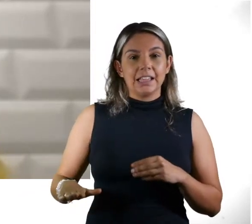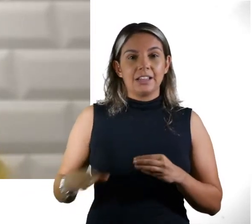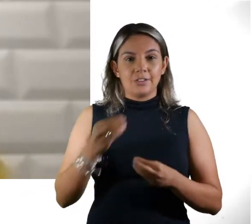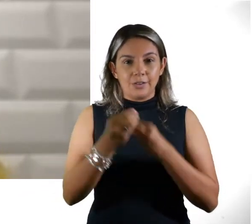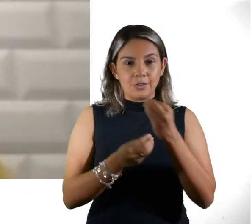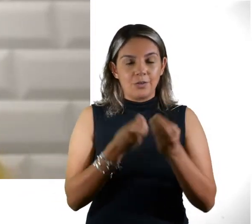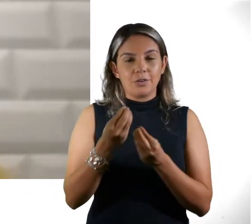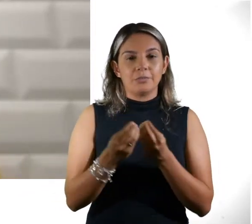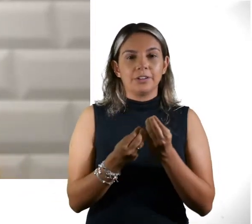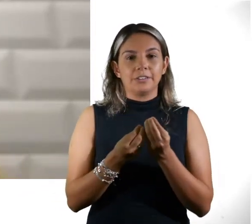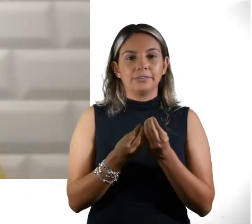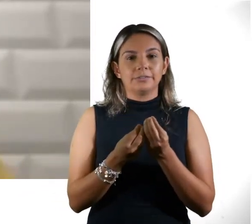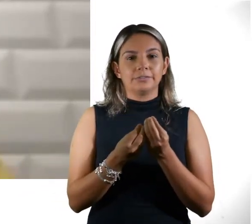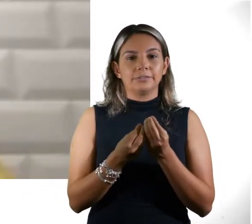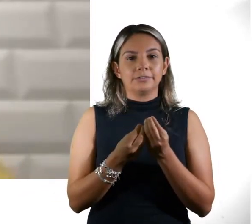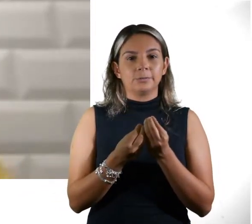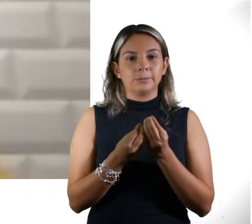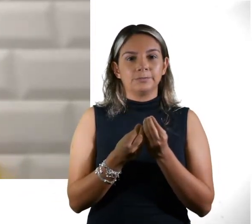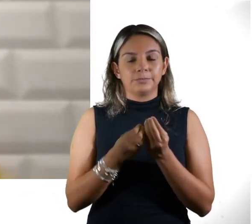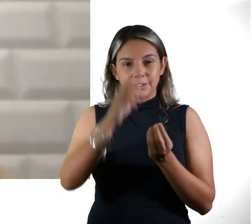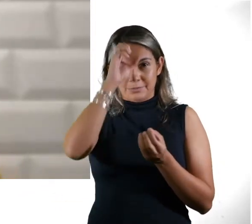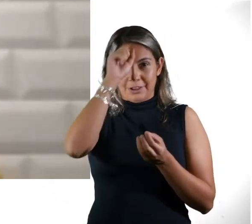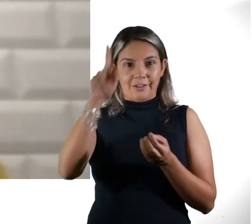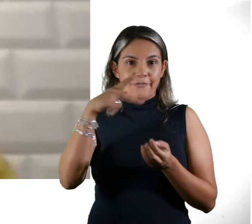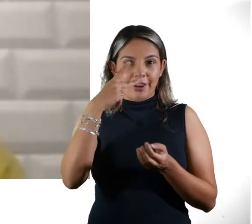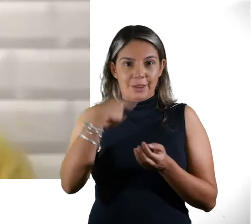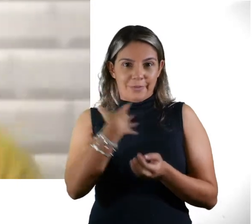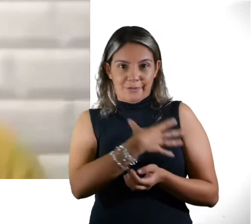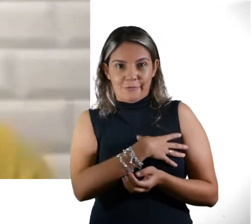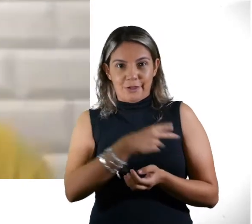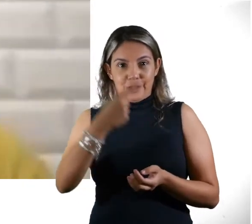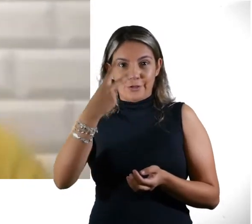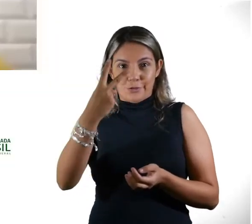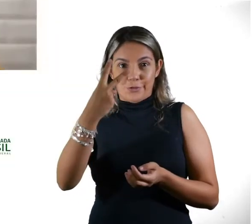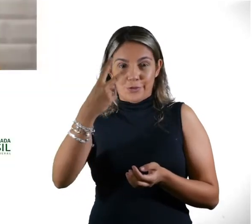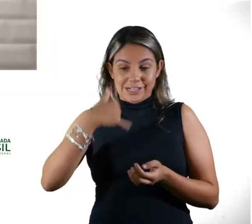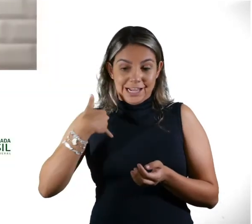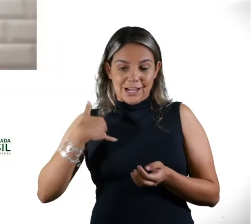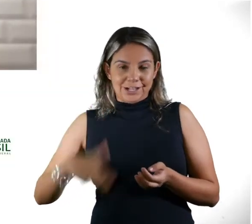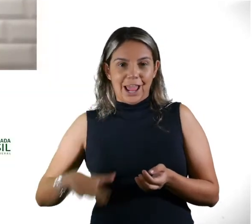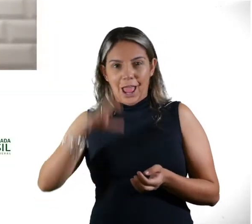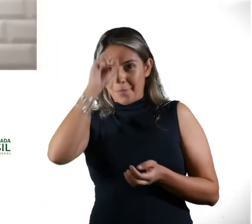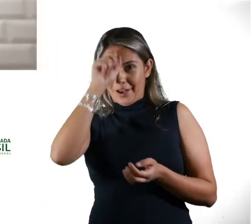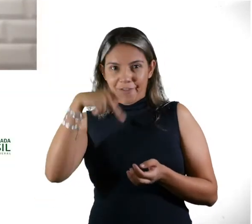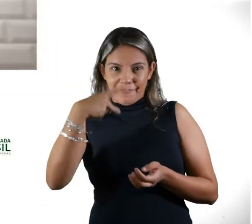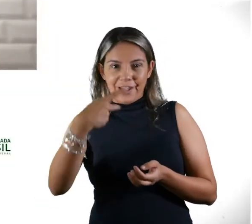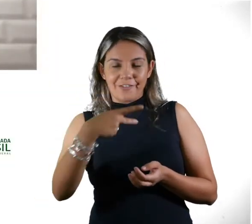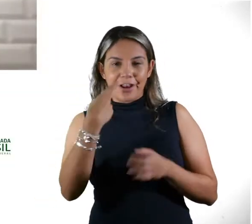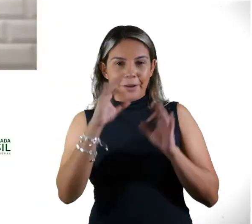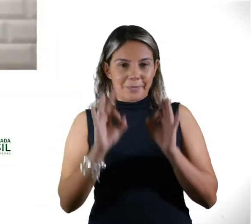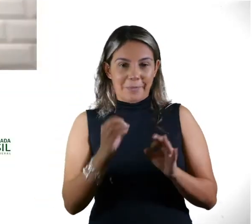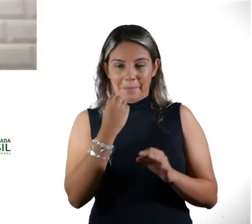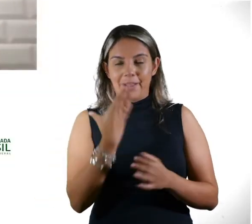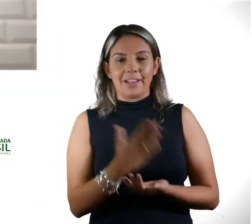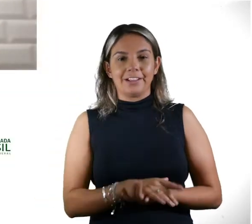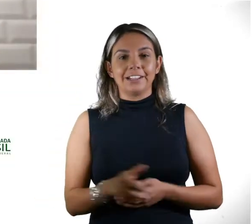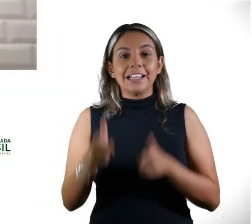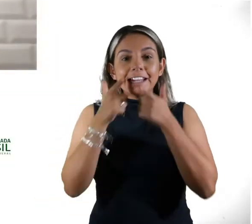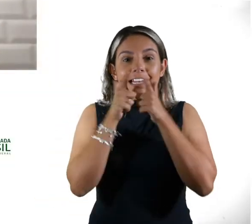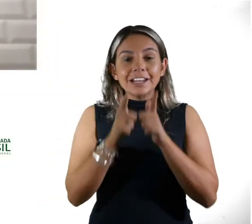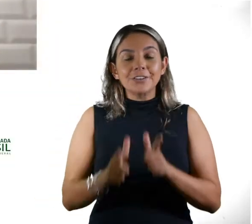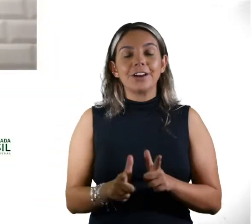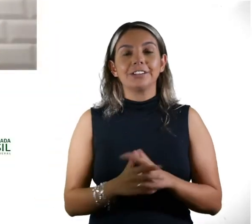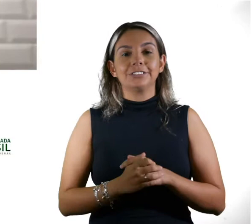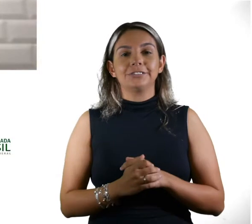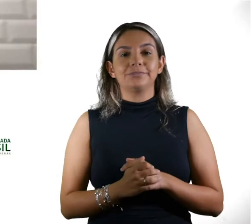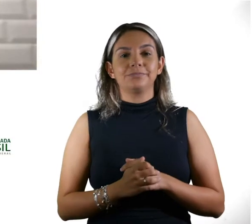Kianda, que está agora, no fundo, está aprendendo a falar, não é? Ela está com 2 anos, fala muito bem. eu acho esta época extraordinária pela linguagem, não